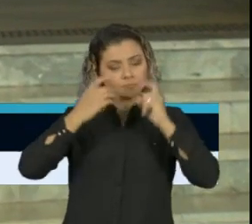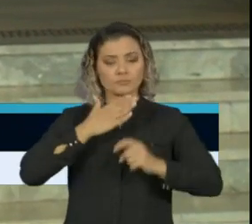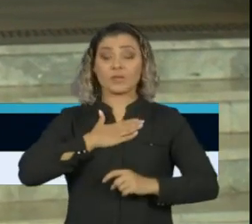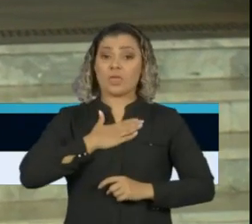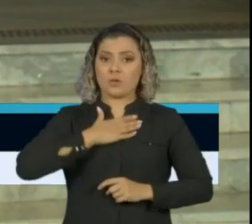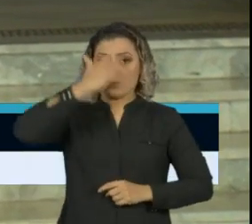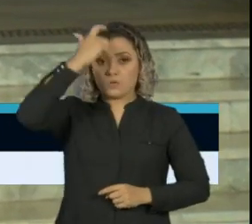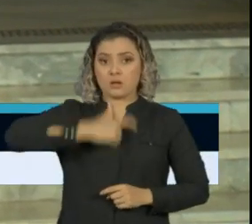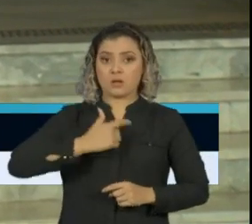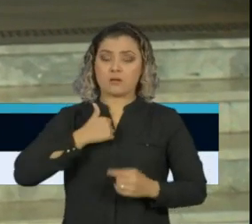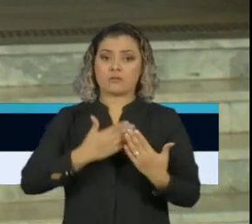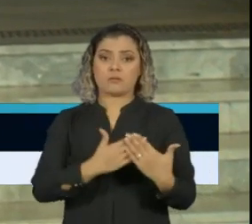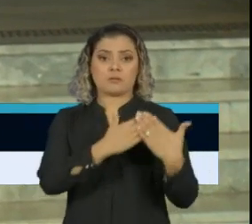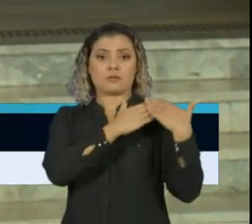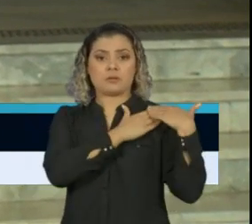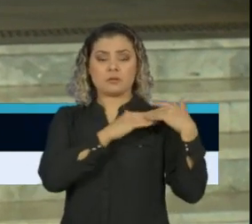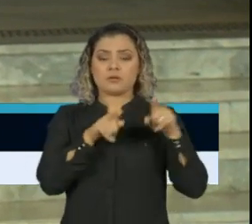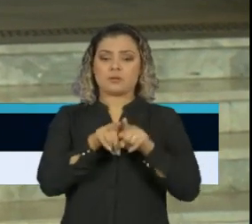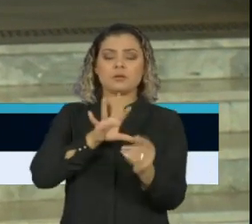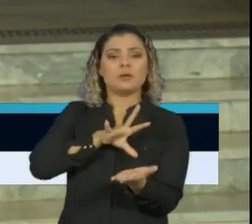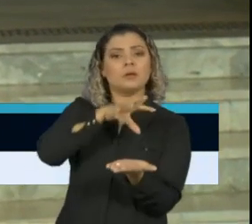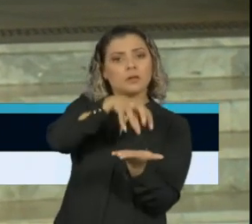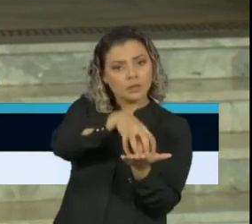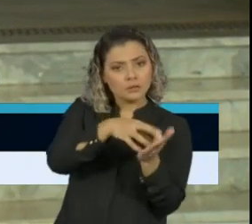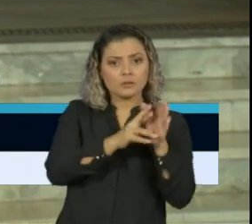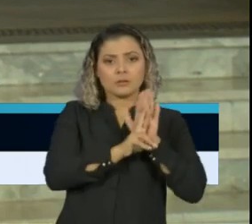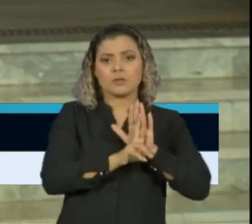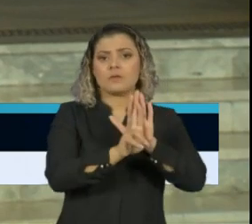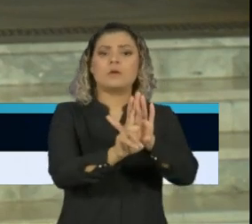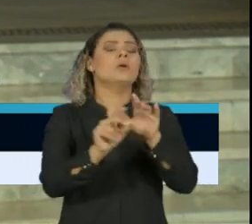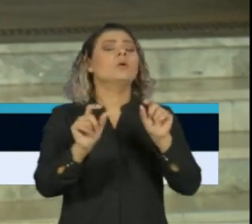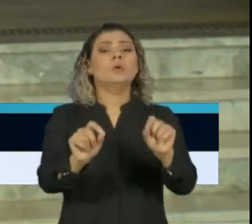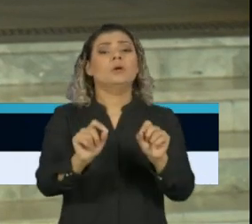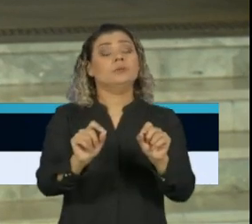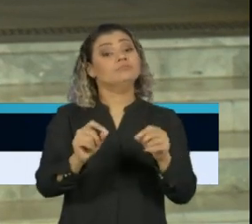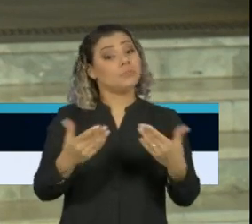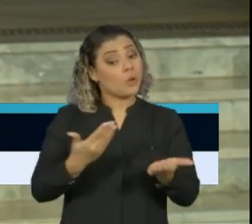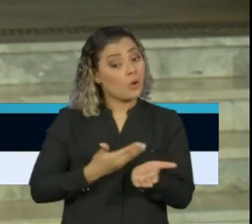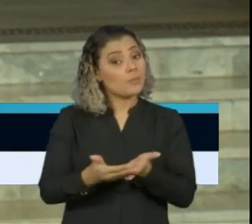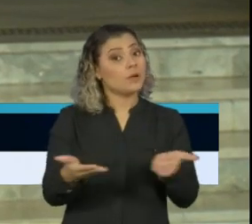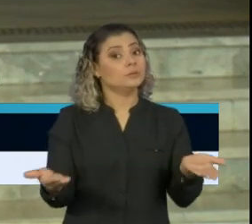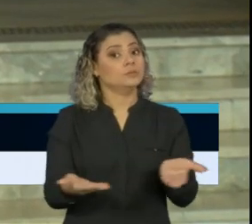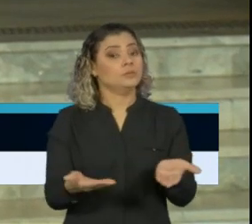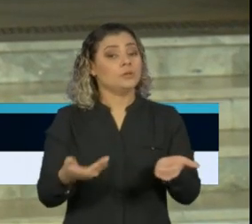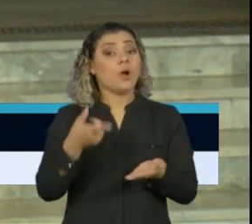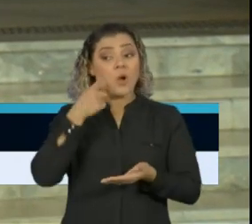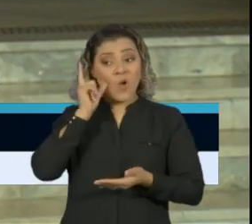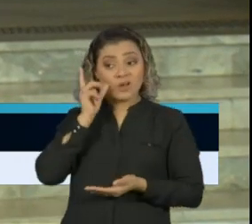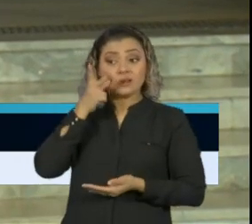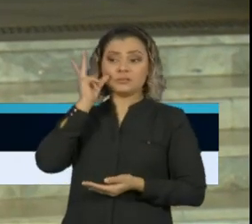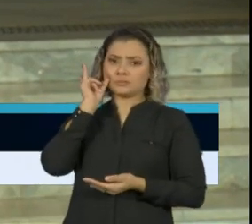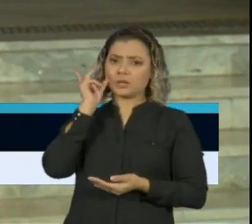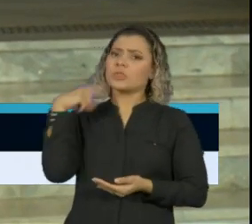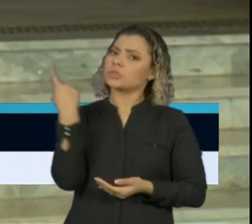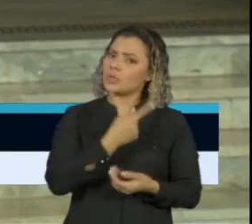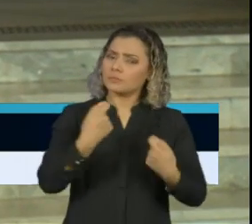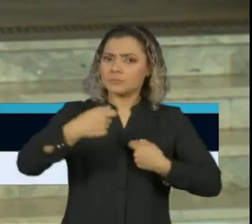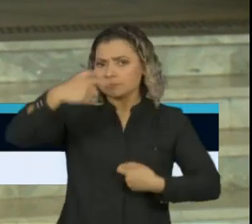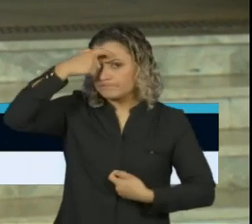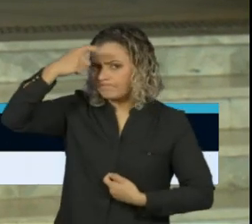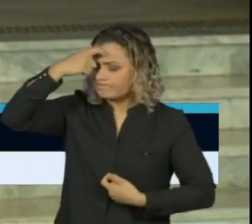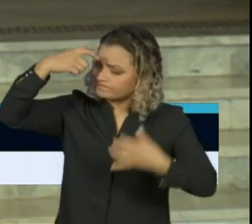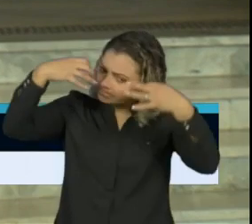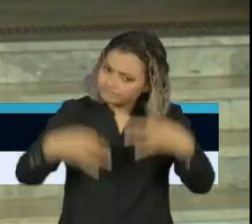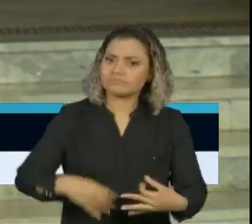nome, seguramente do governo, mas do centro de referência, com essa tendência que começa anteontem. Nós precisamos voltar a